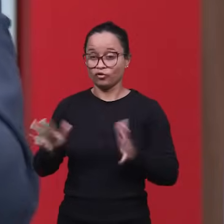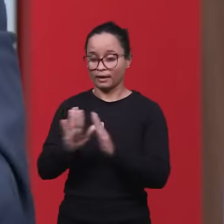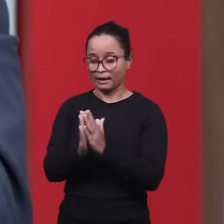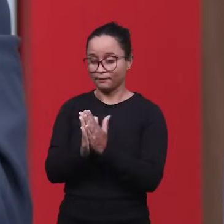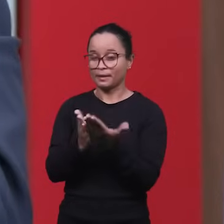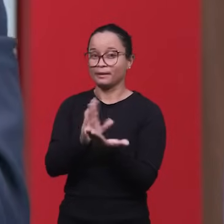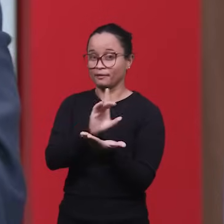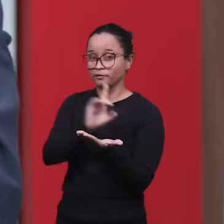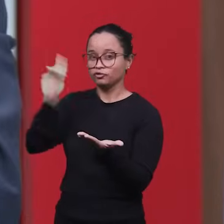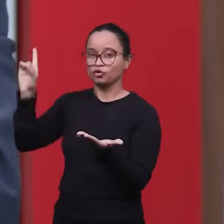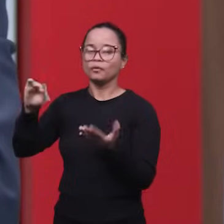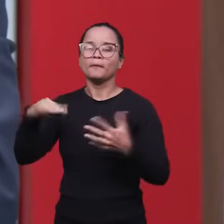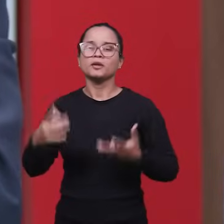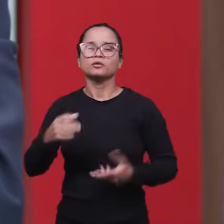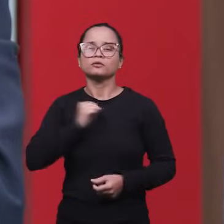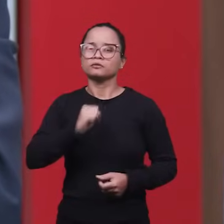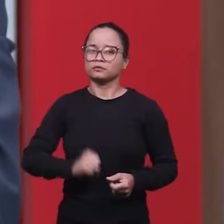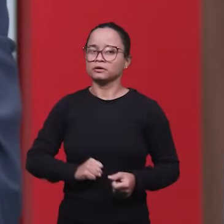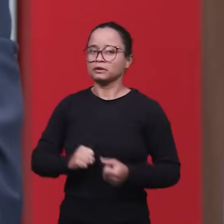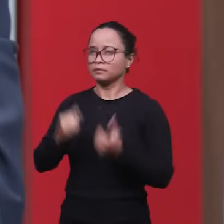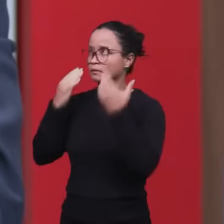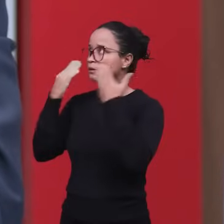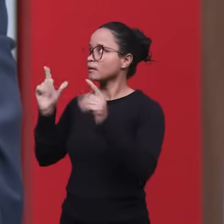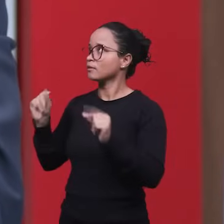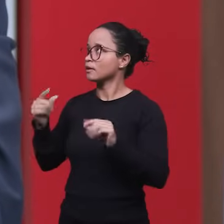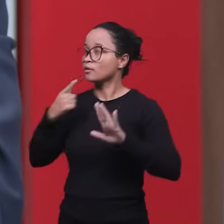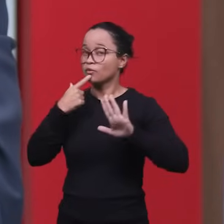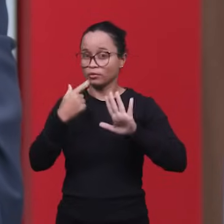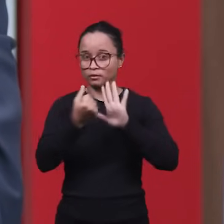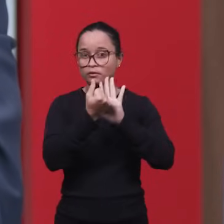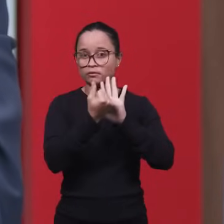como sacerdote, nós temos que apresentar o quê? O sangue.